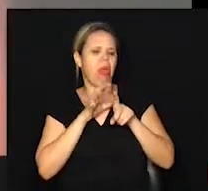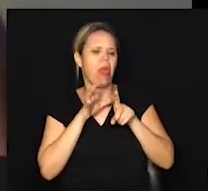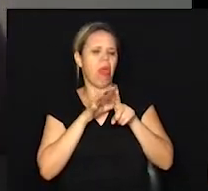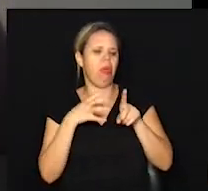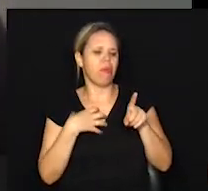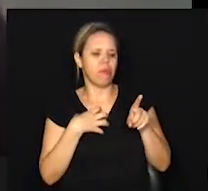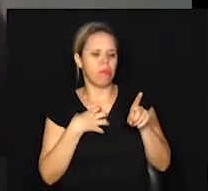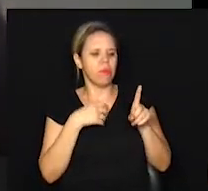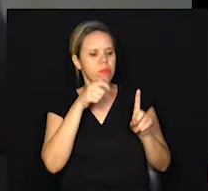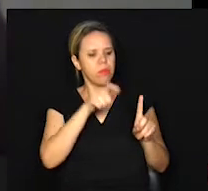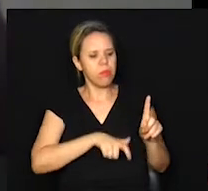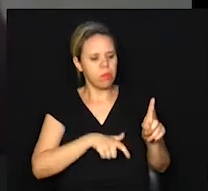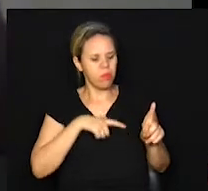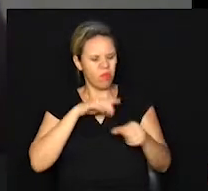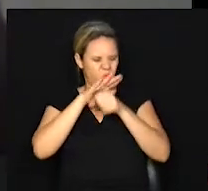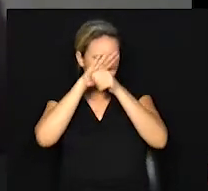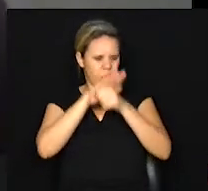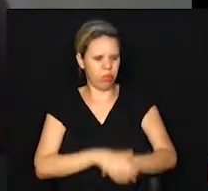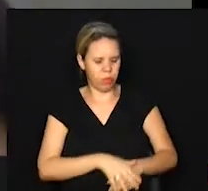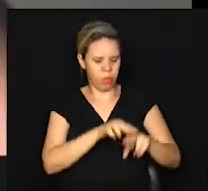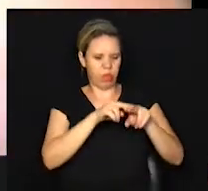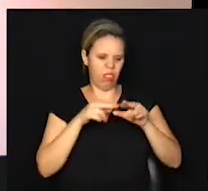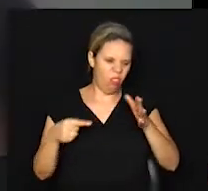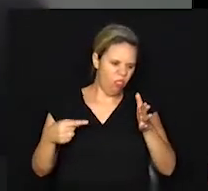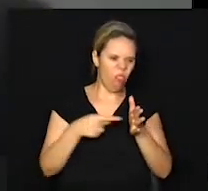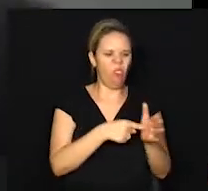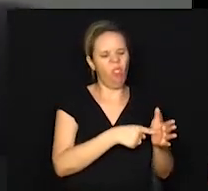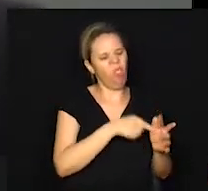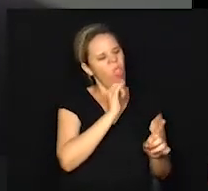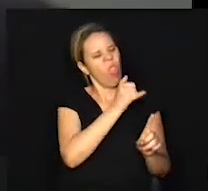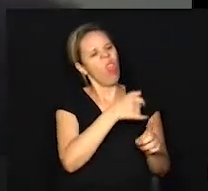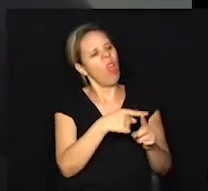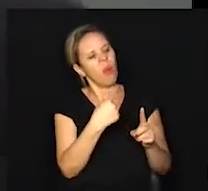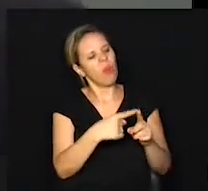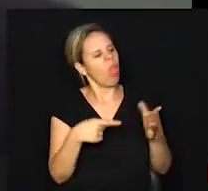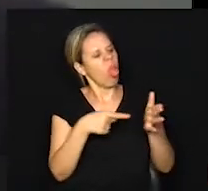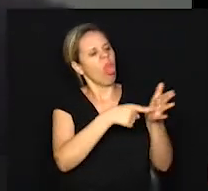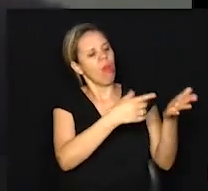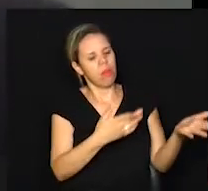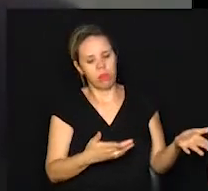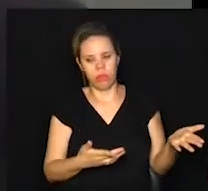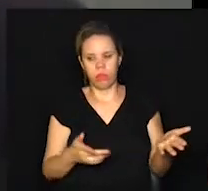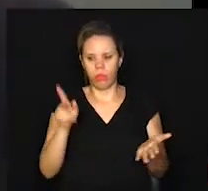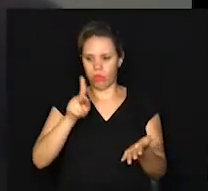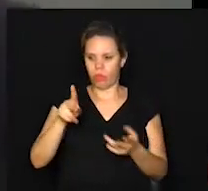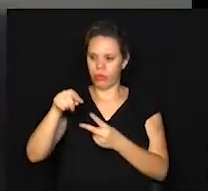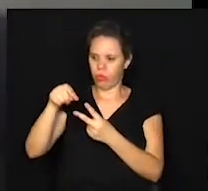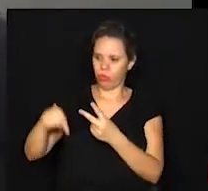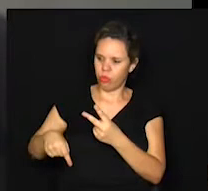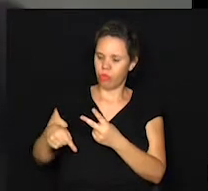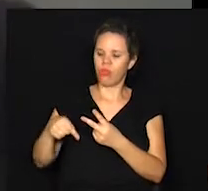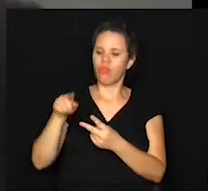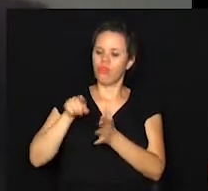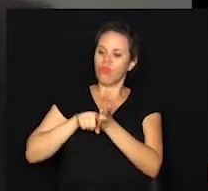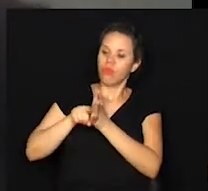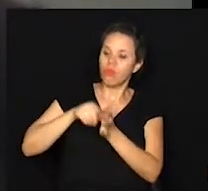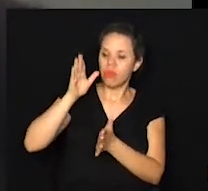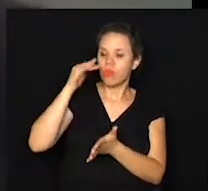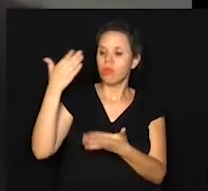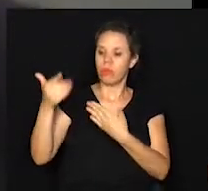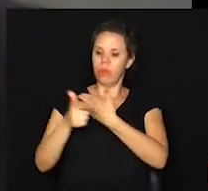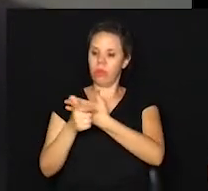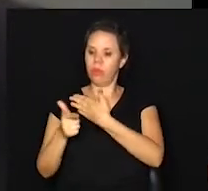porque ela era questionada pela denúncia, e eles queriam saber, a comissão sindicante, queria saber qual o papel